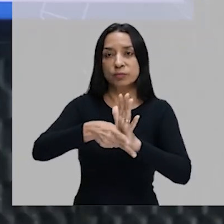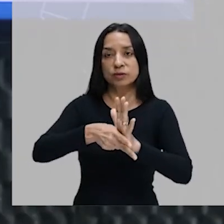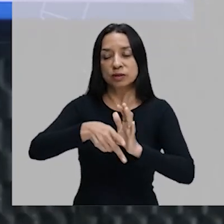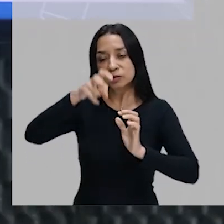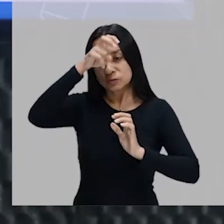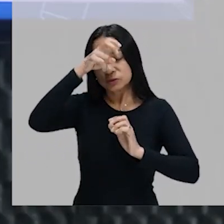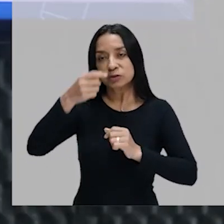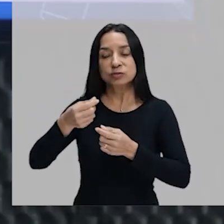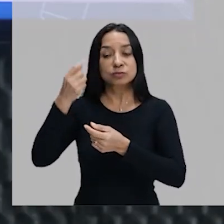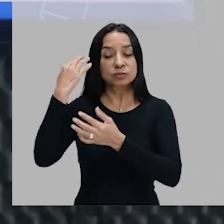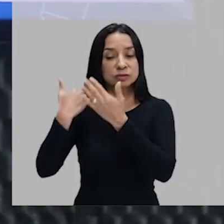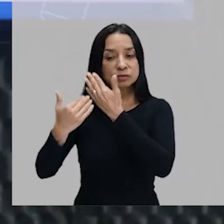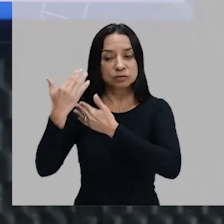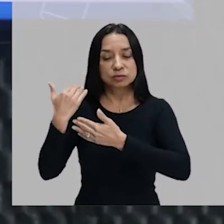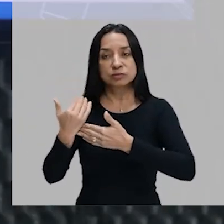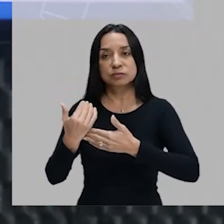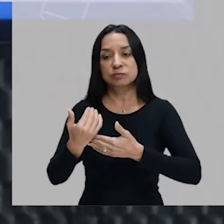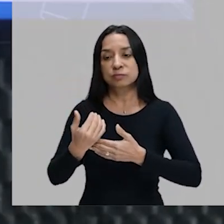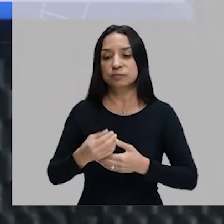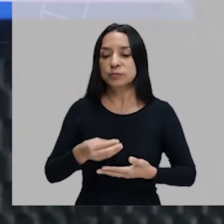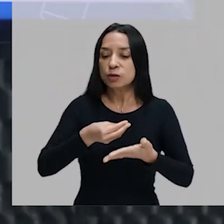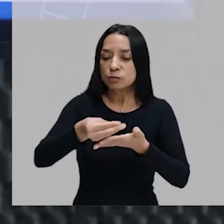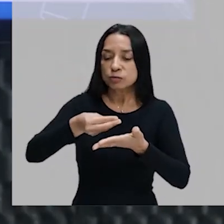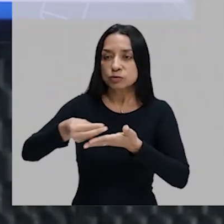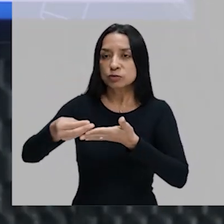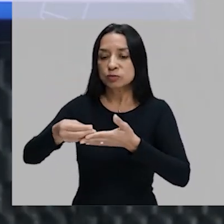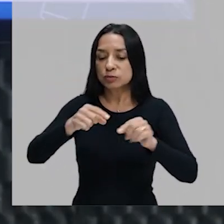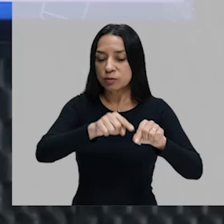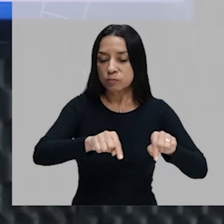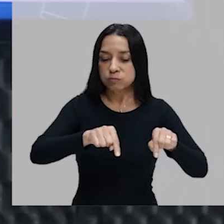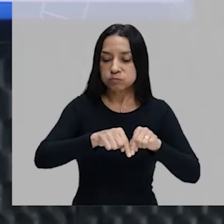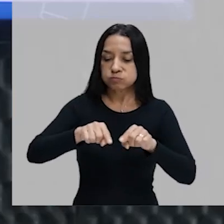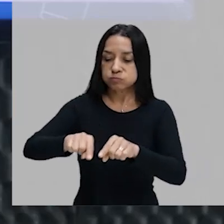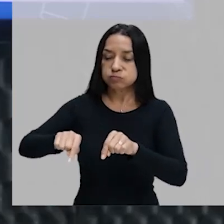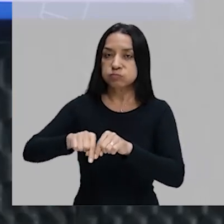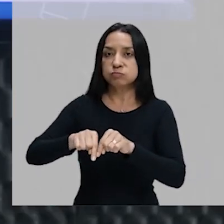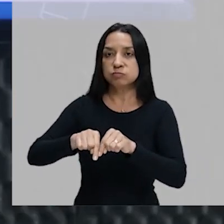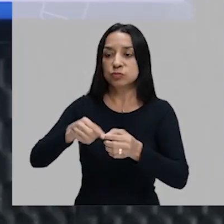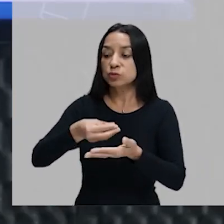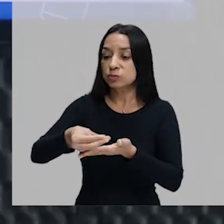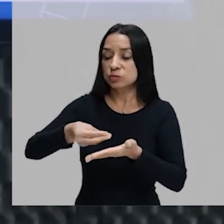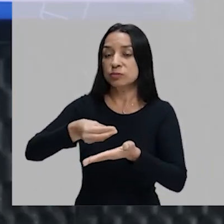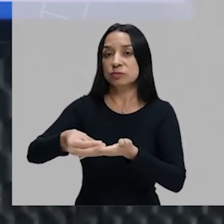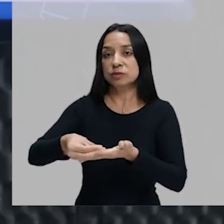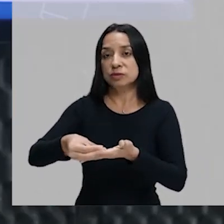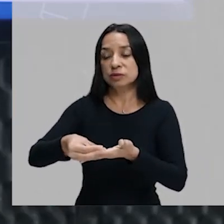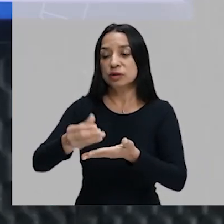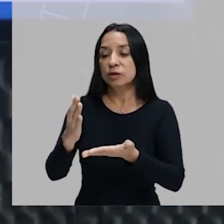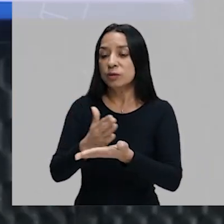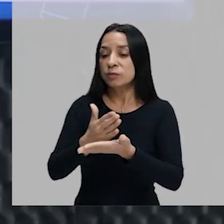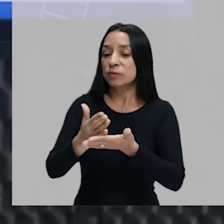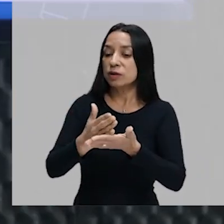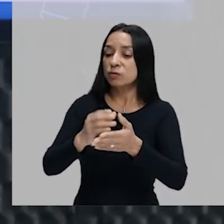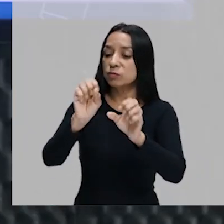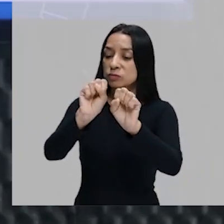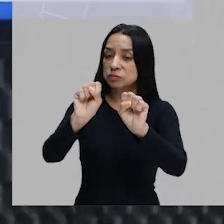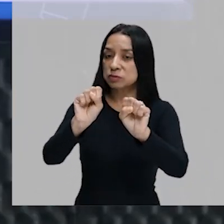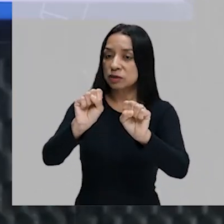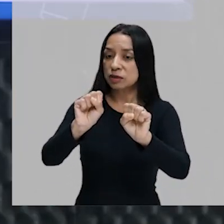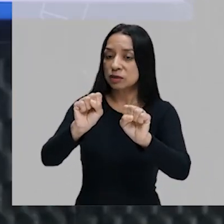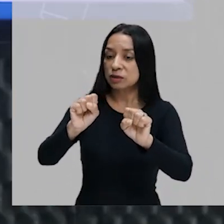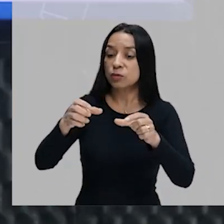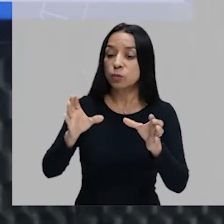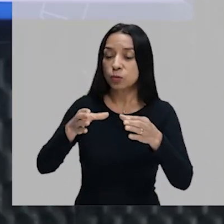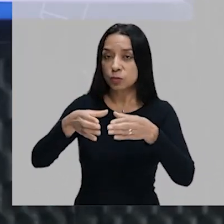Ele chegava, inclusive, a distribuir parte dessa propriedade, o Estado distribuía para alguns setores aristocráticos.